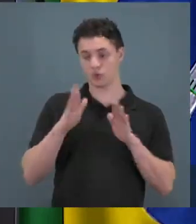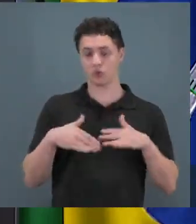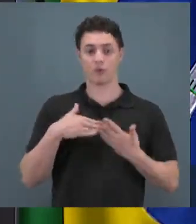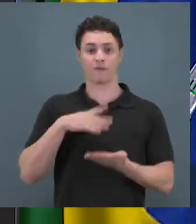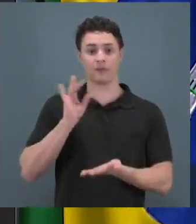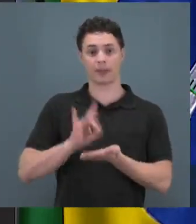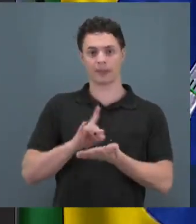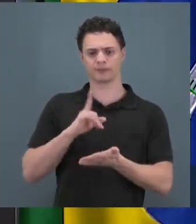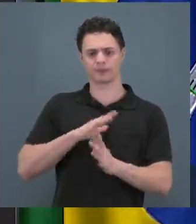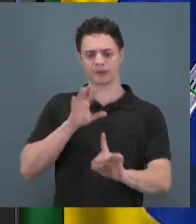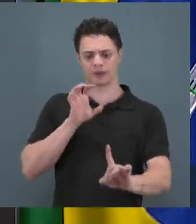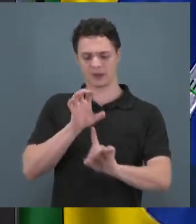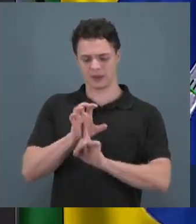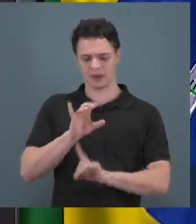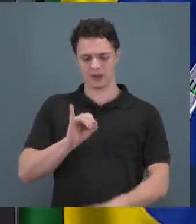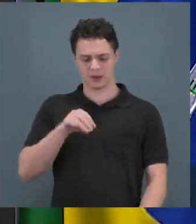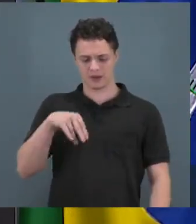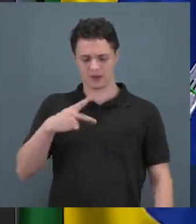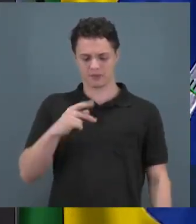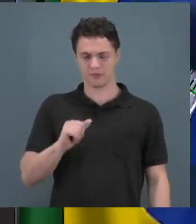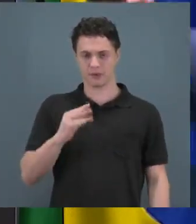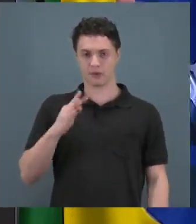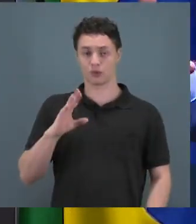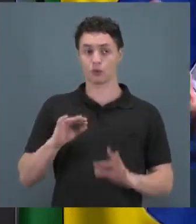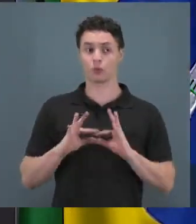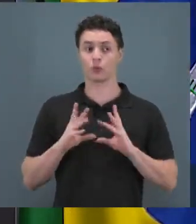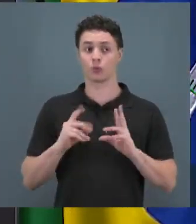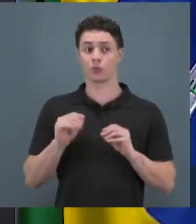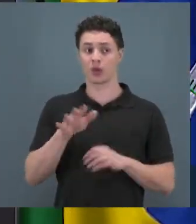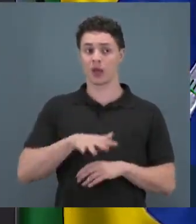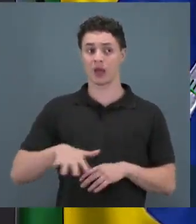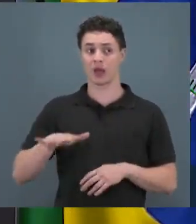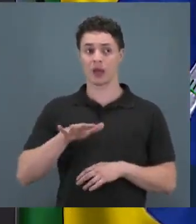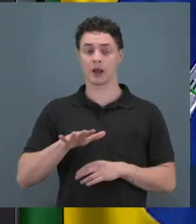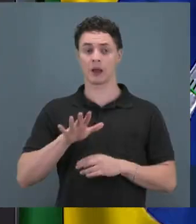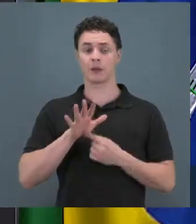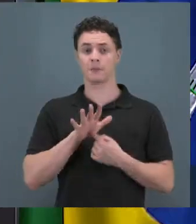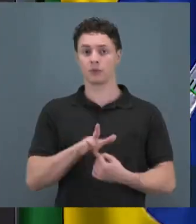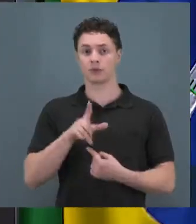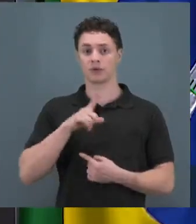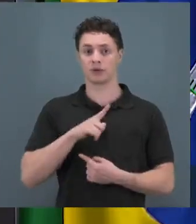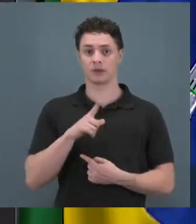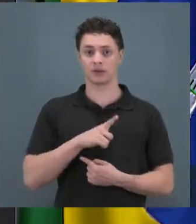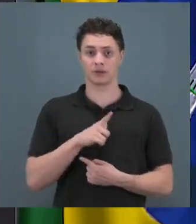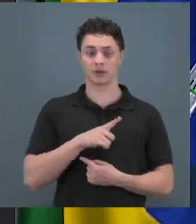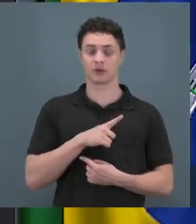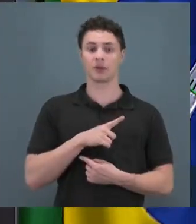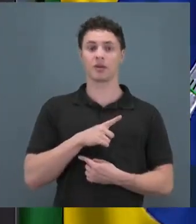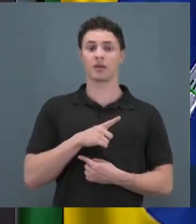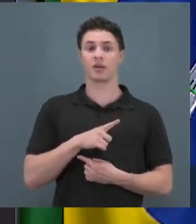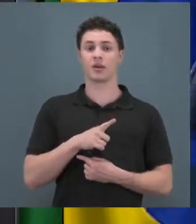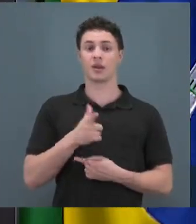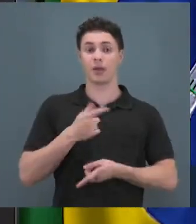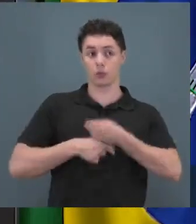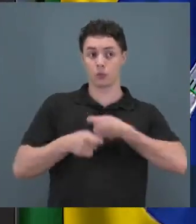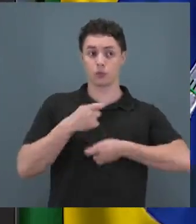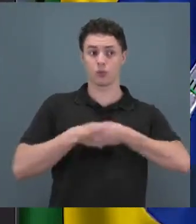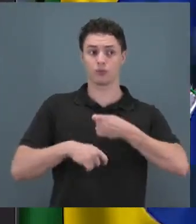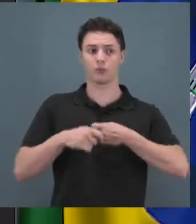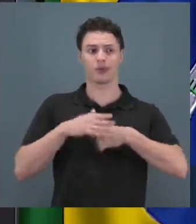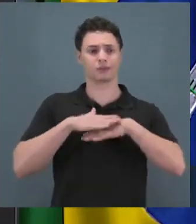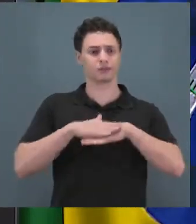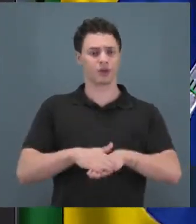impacto nefasto que todos os jornais estão mostrando para a economia, para a devastação da